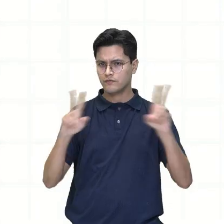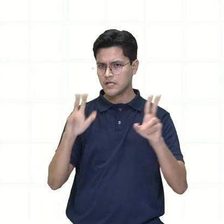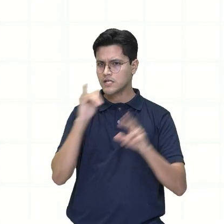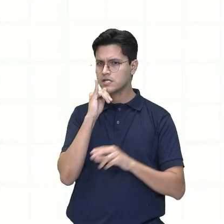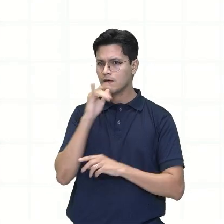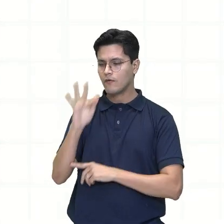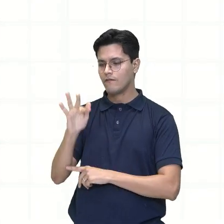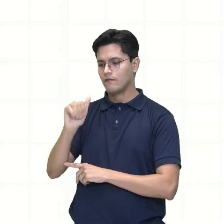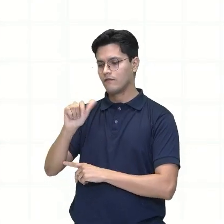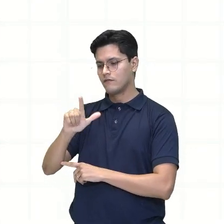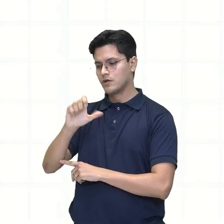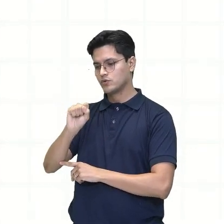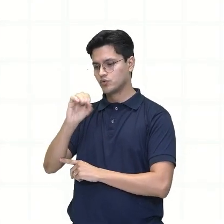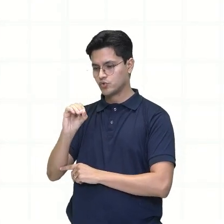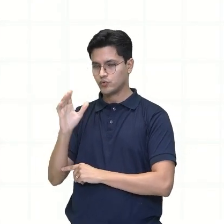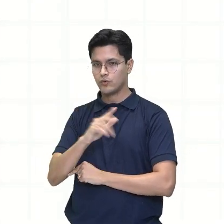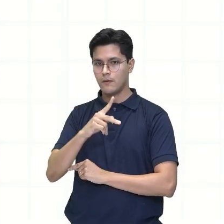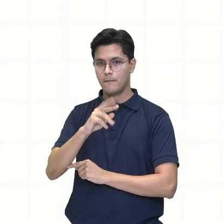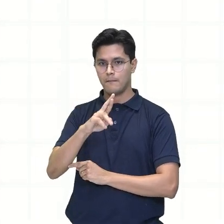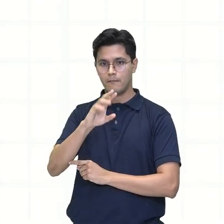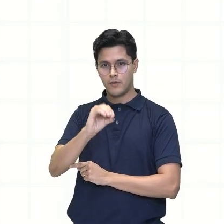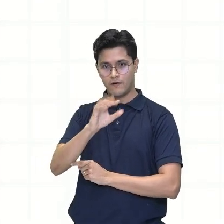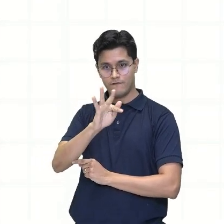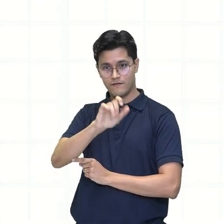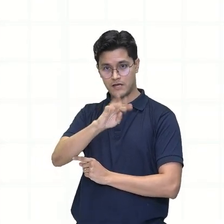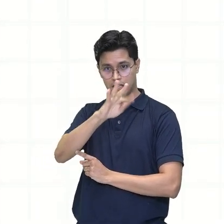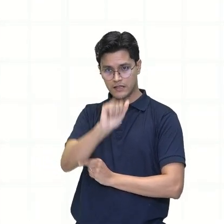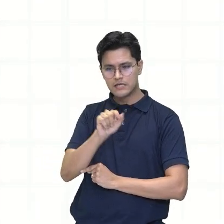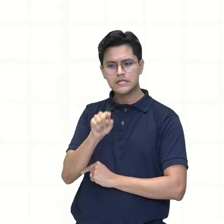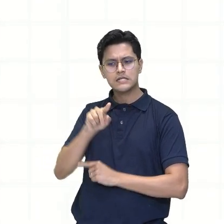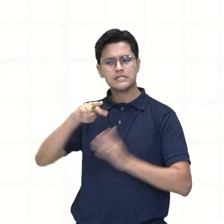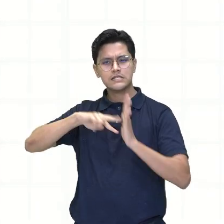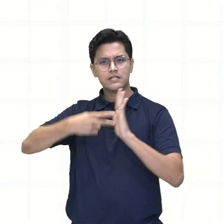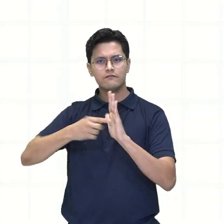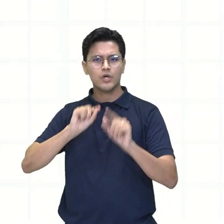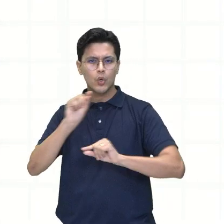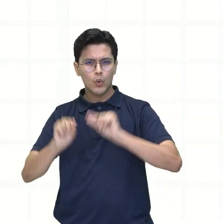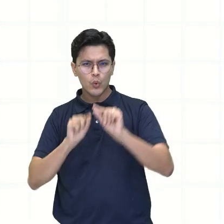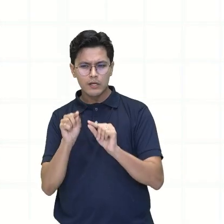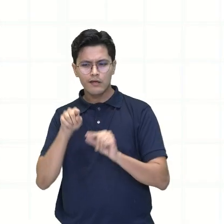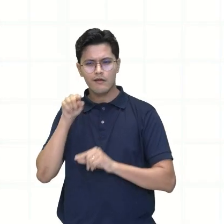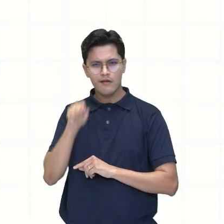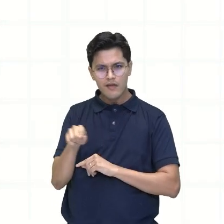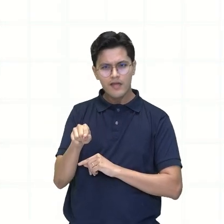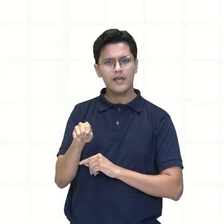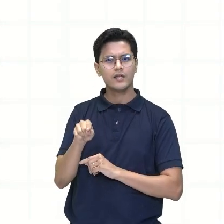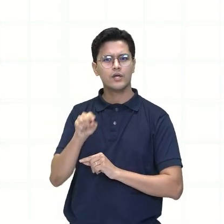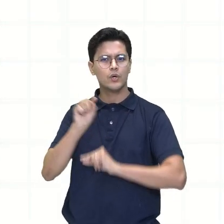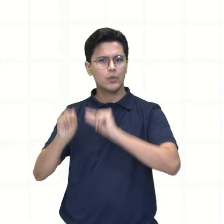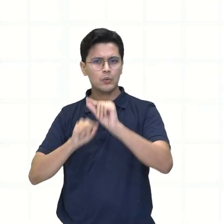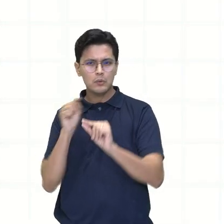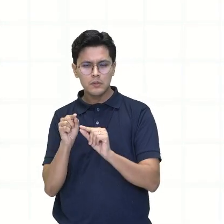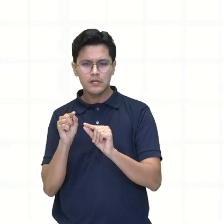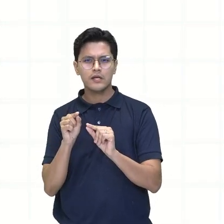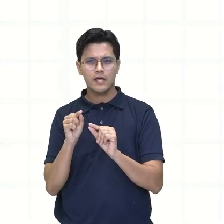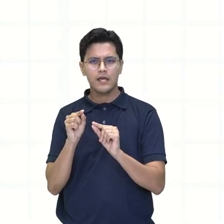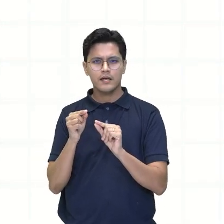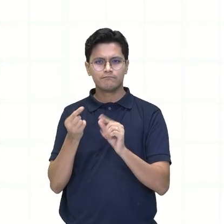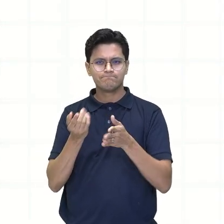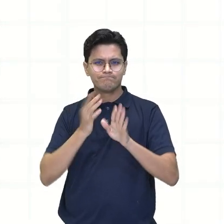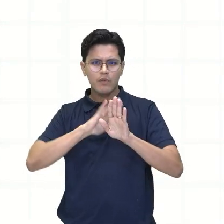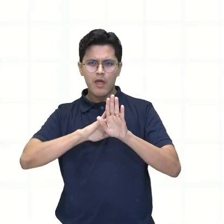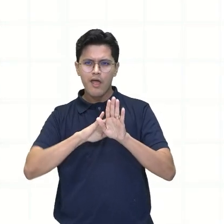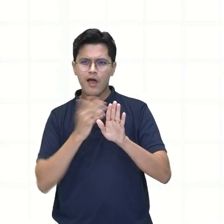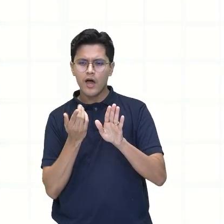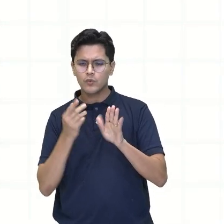o quê? Um impostor, um farsante, tá? E quando eu digo profeta falso, né, significa que ele é o